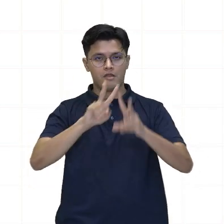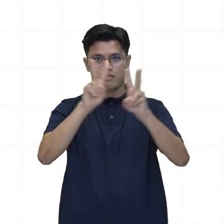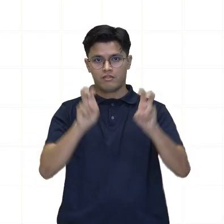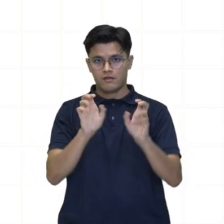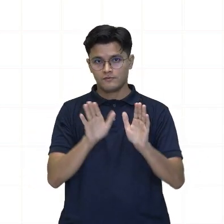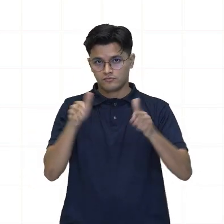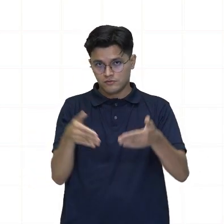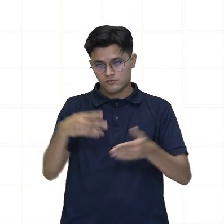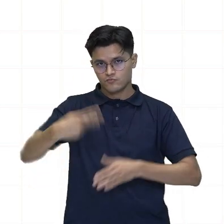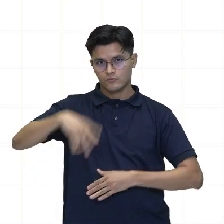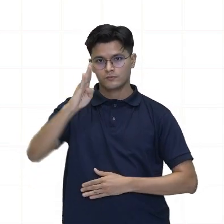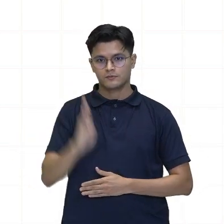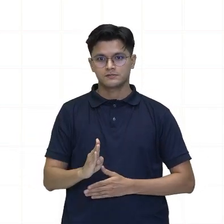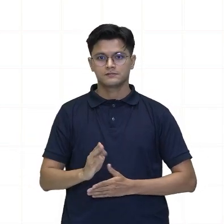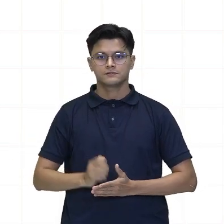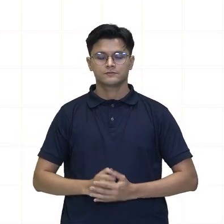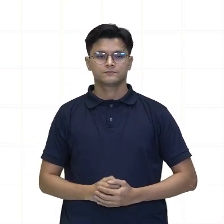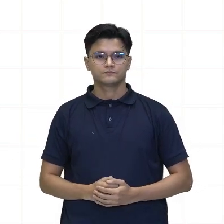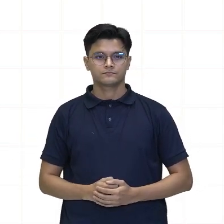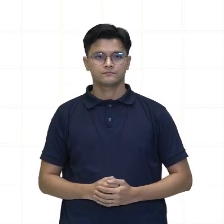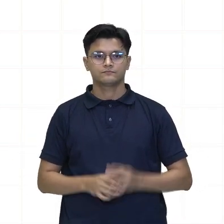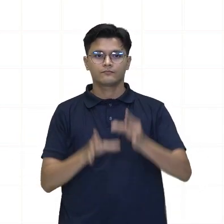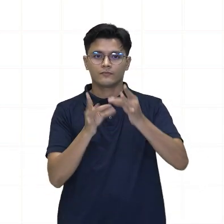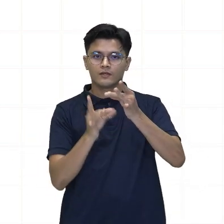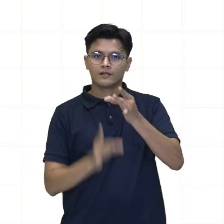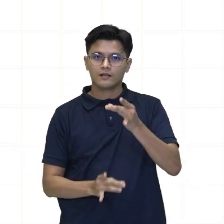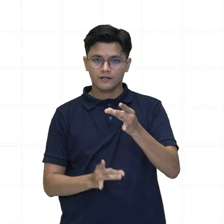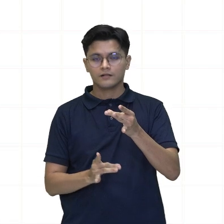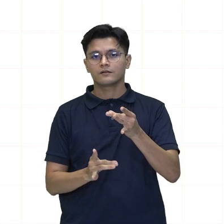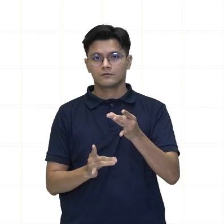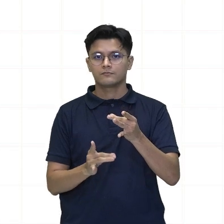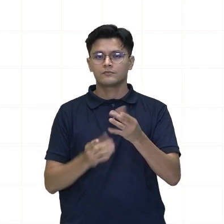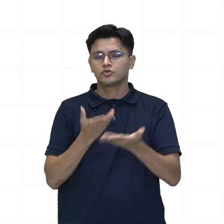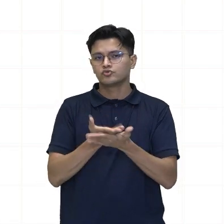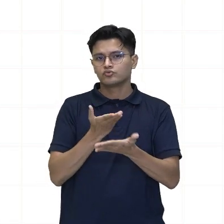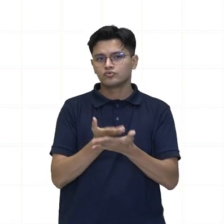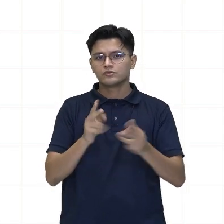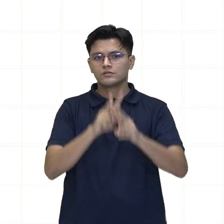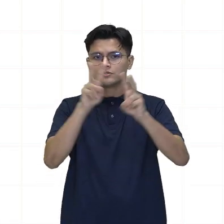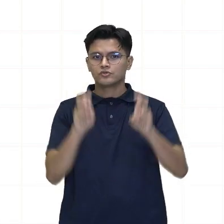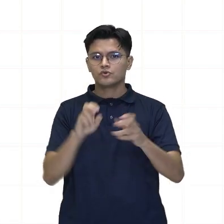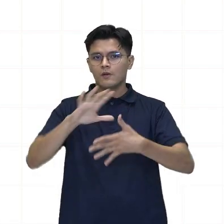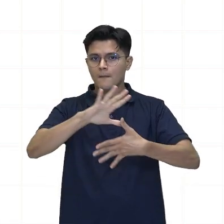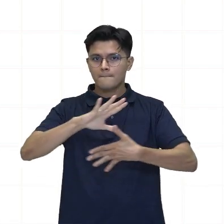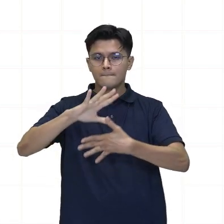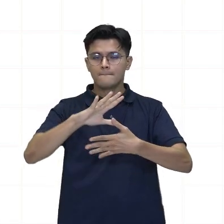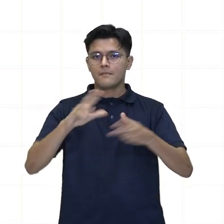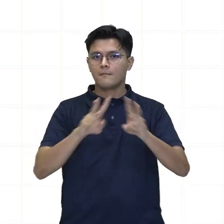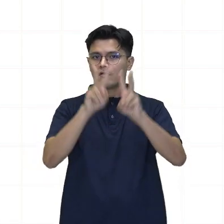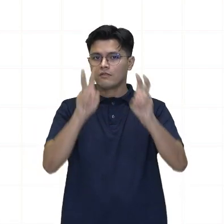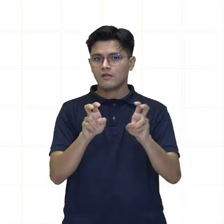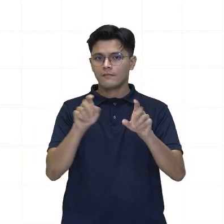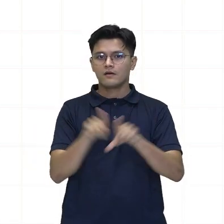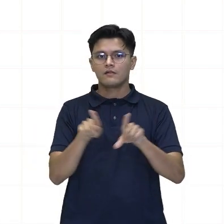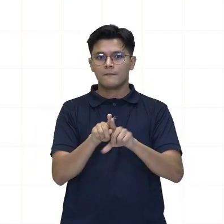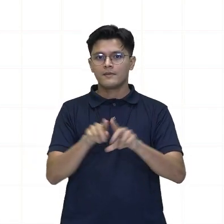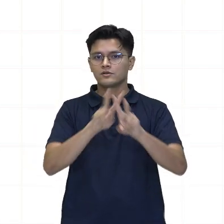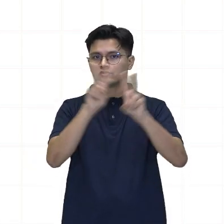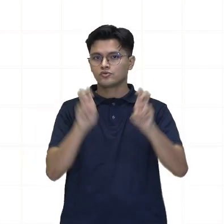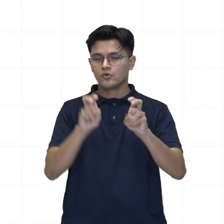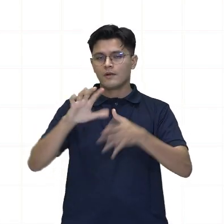temáticos do Brasil. No detalhamento, nós estaremos estudando sobre os mapas temáticos e ou mapas